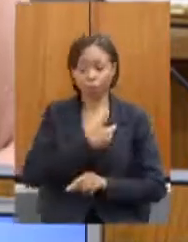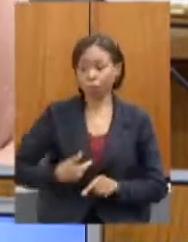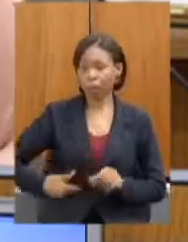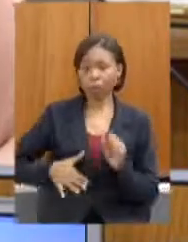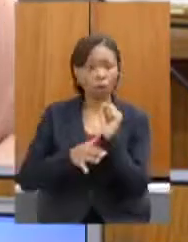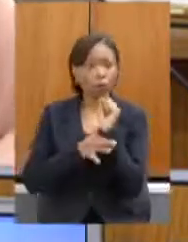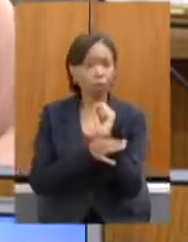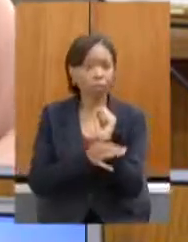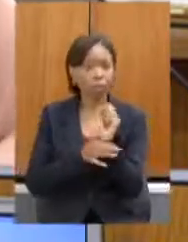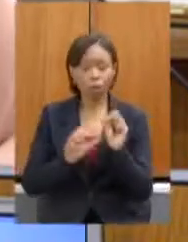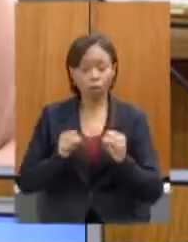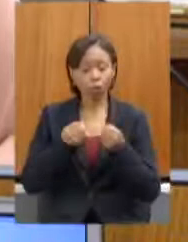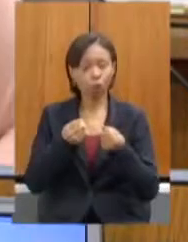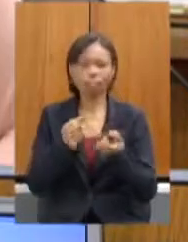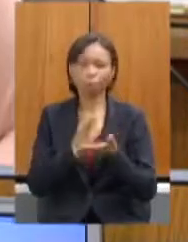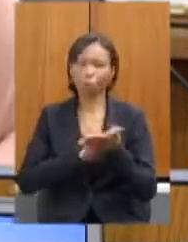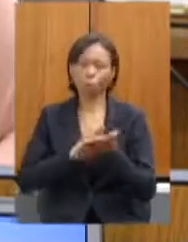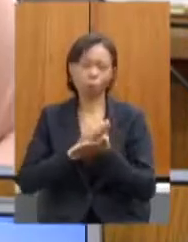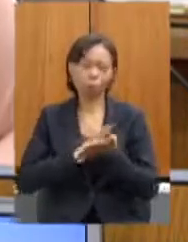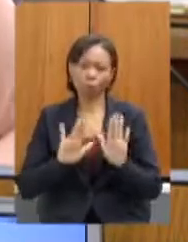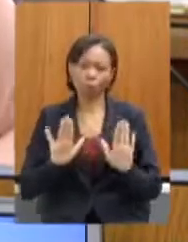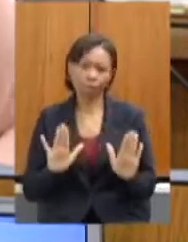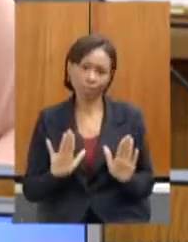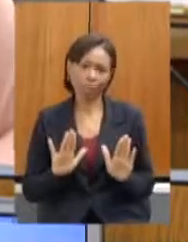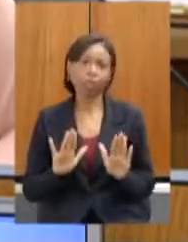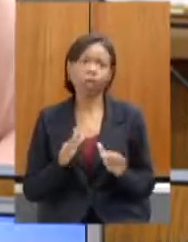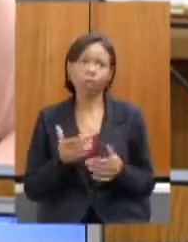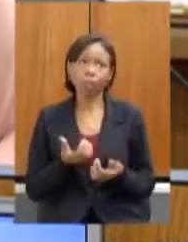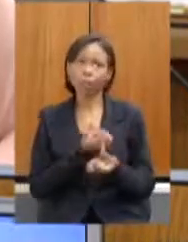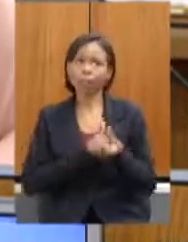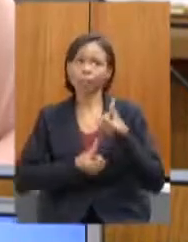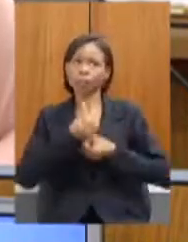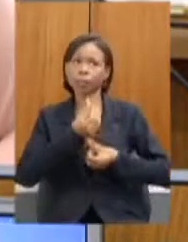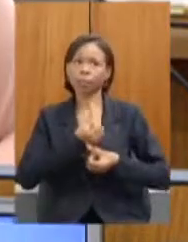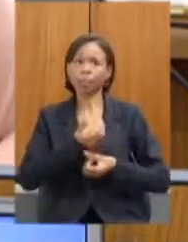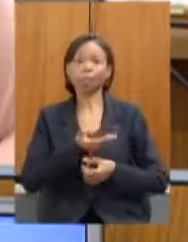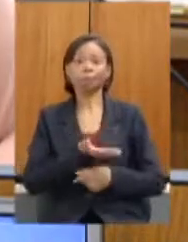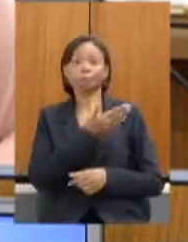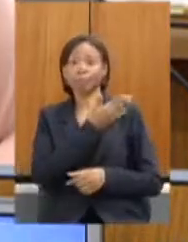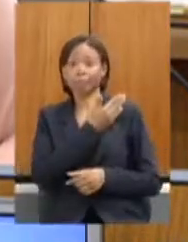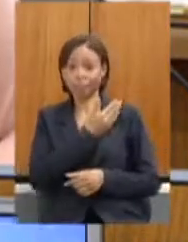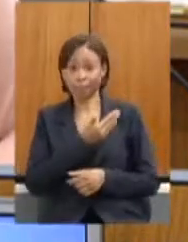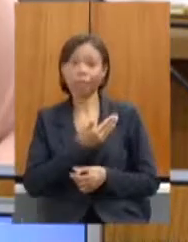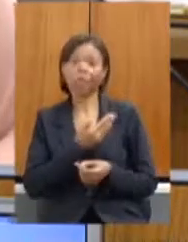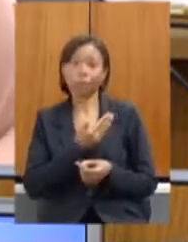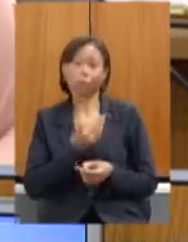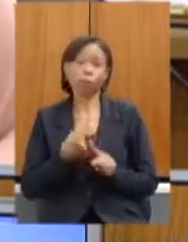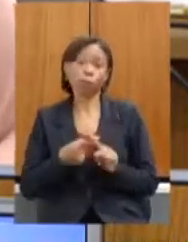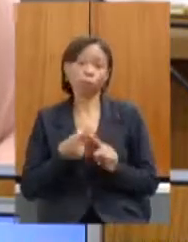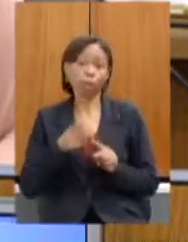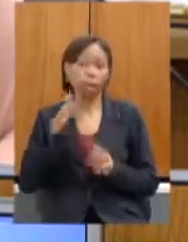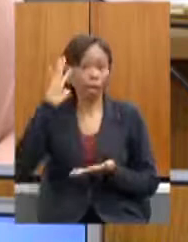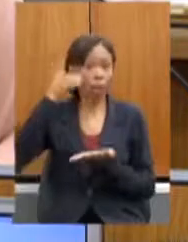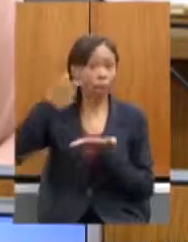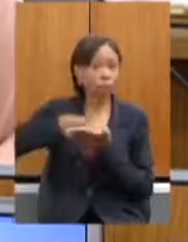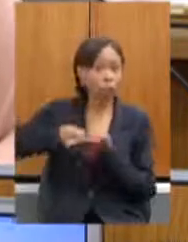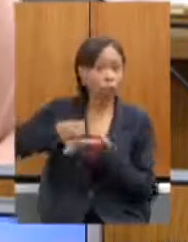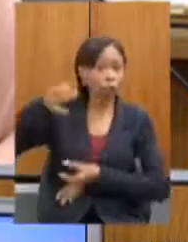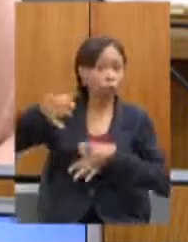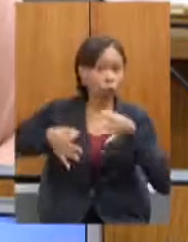segurança aos seus profissionais E desde o que semestre passado porque a decisão do tribunal de justiça era mesma